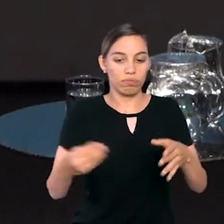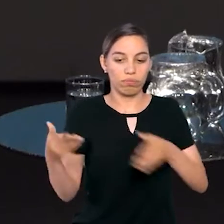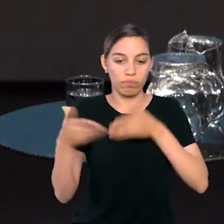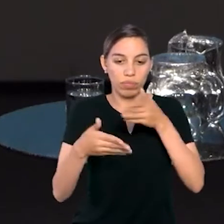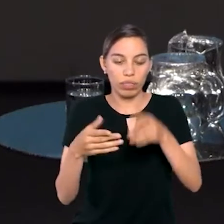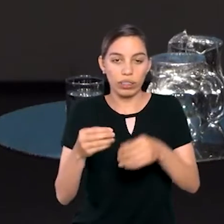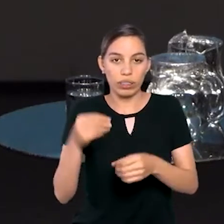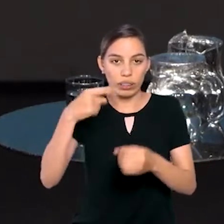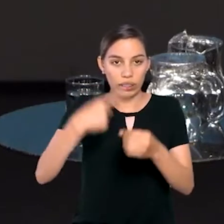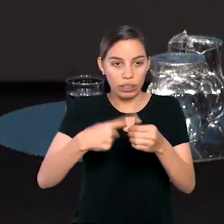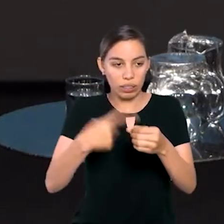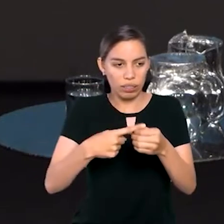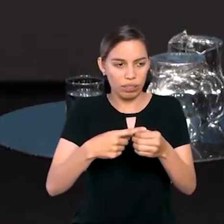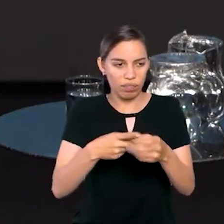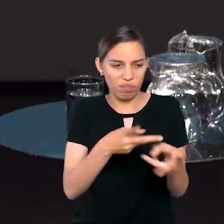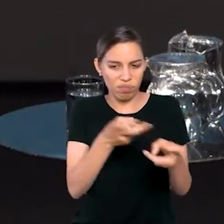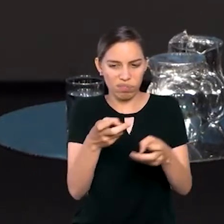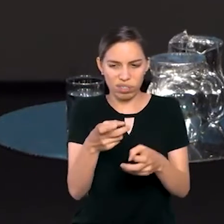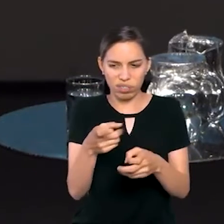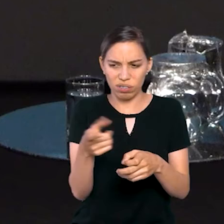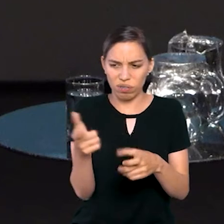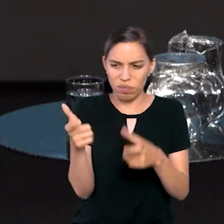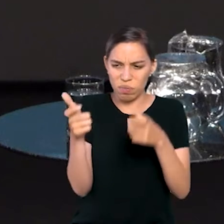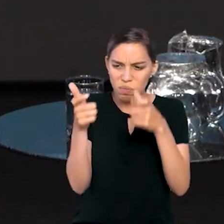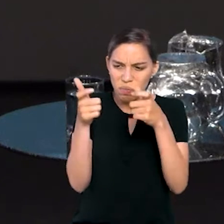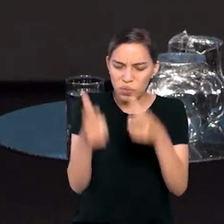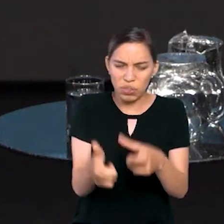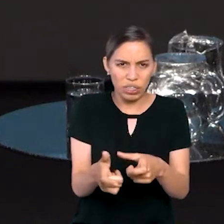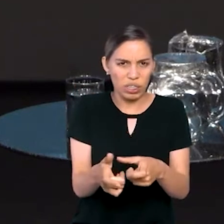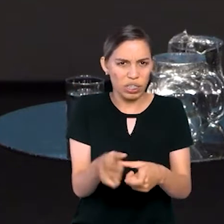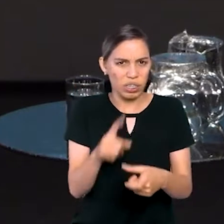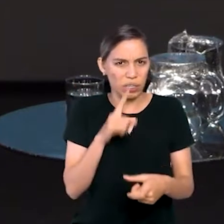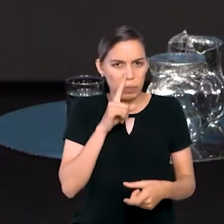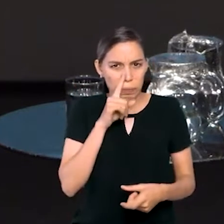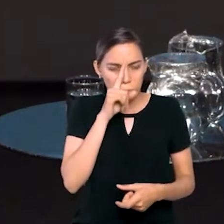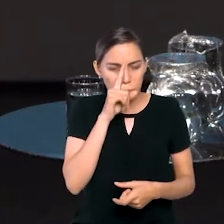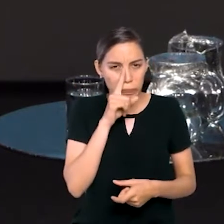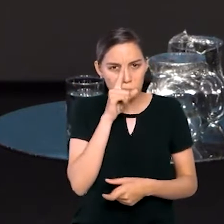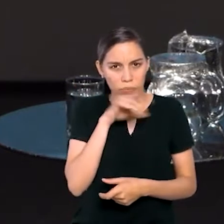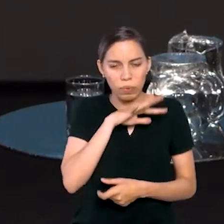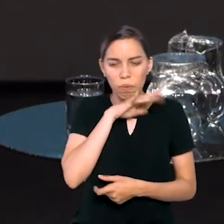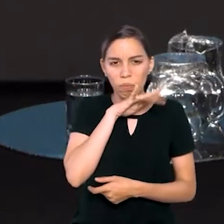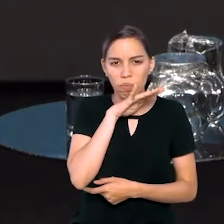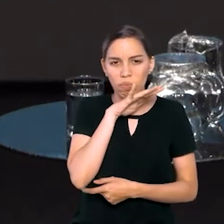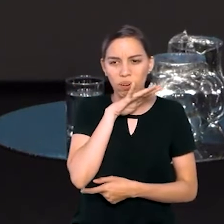a gente vê que nós estamos num lugar hostil e sem nenhuma